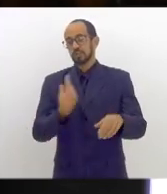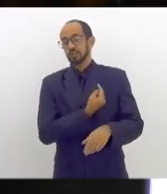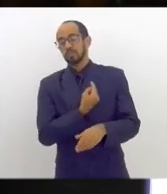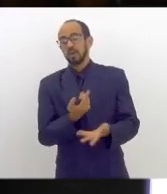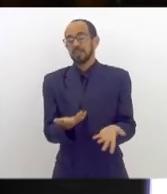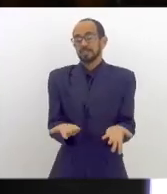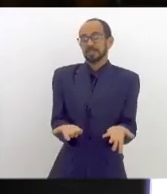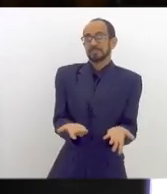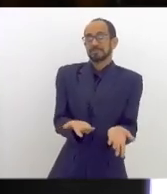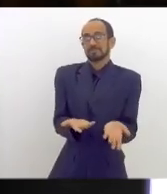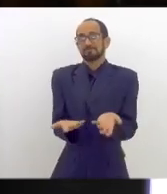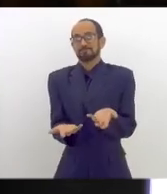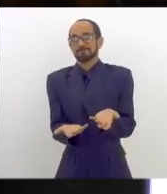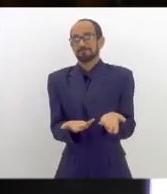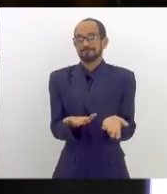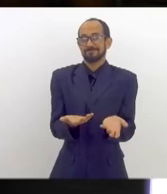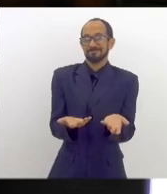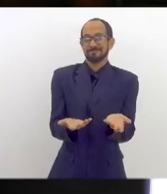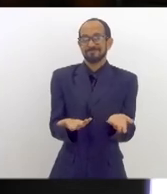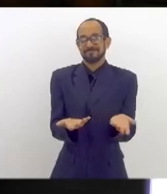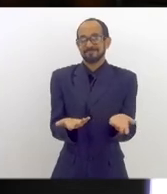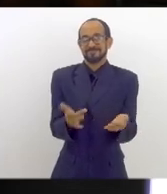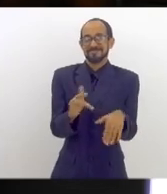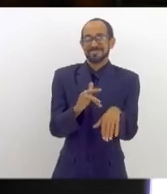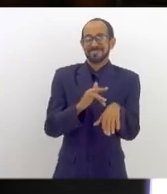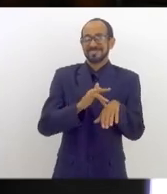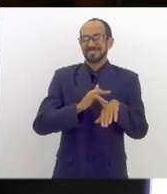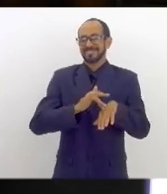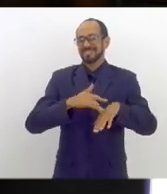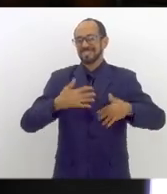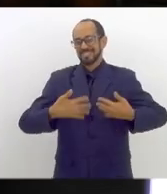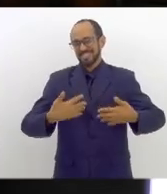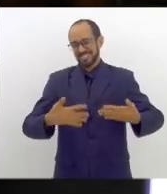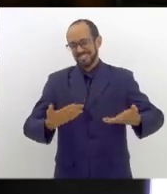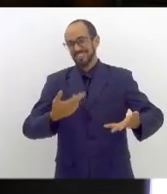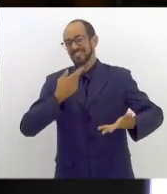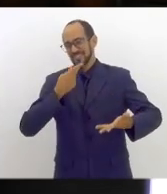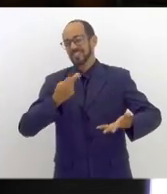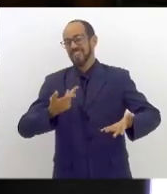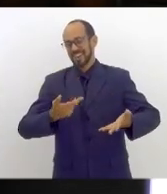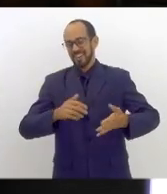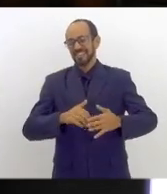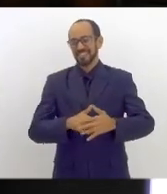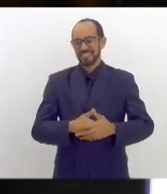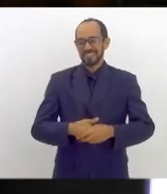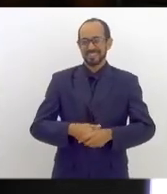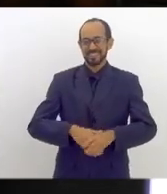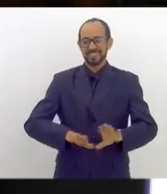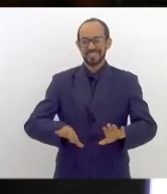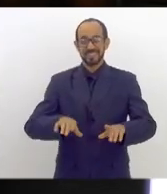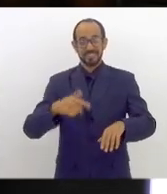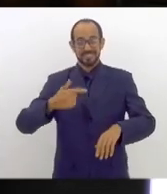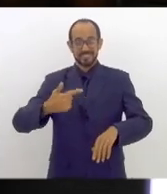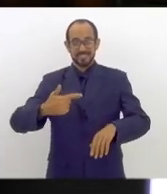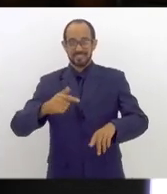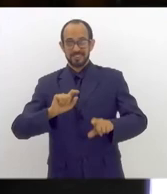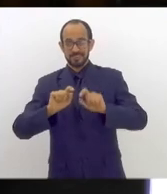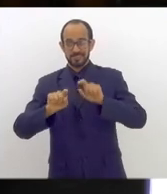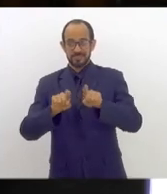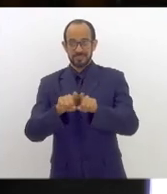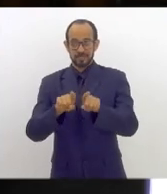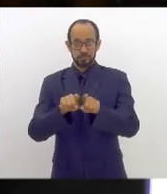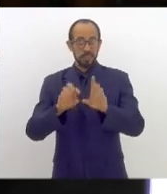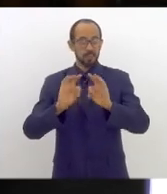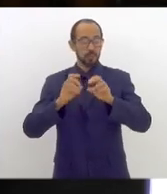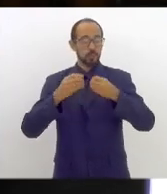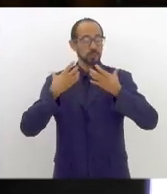meio que constrangido de falar isso é o primeiro detalhe segundo detalhe todos já estão cansados